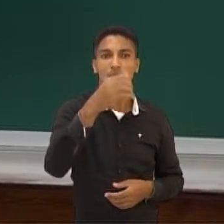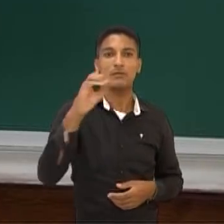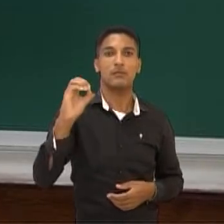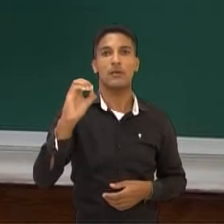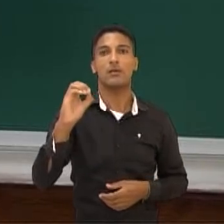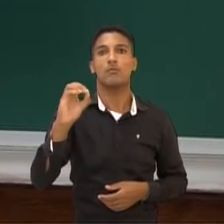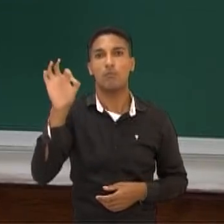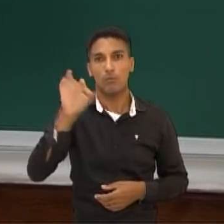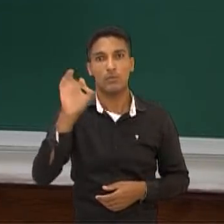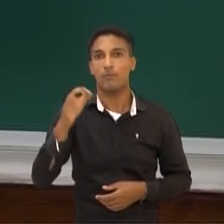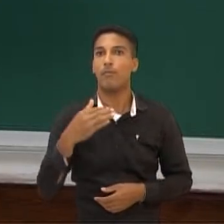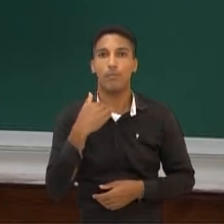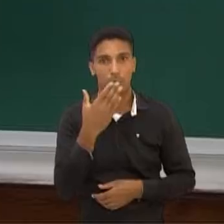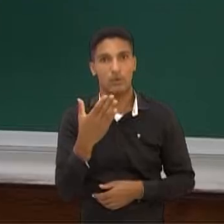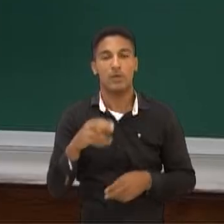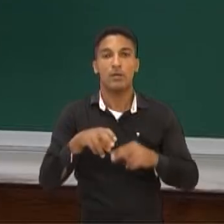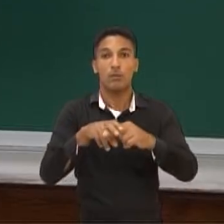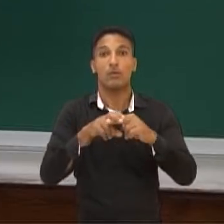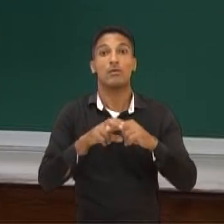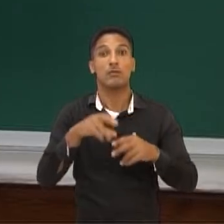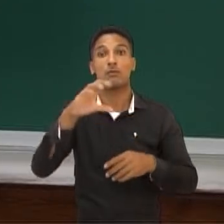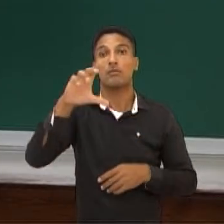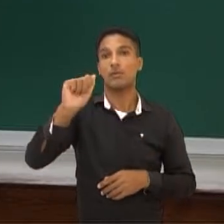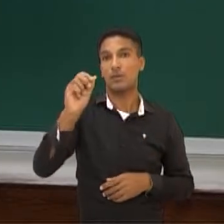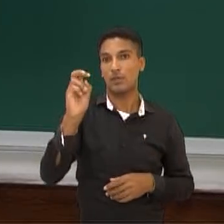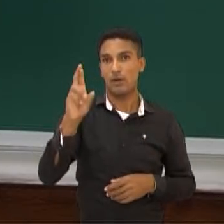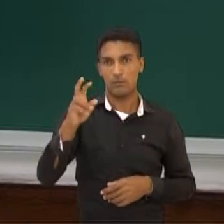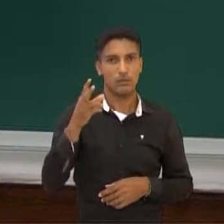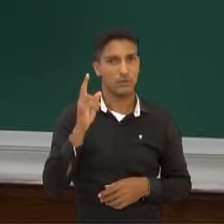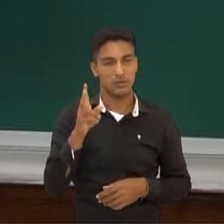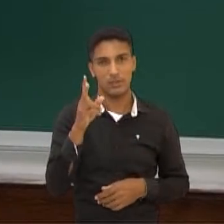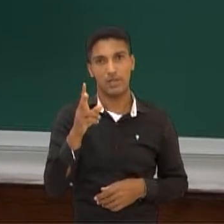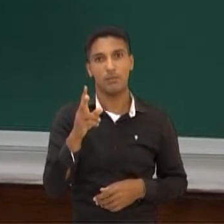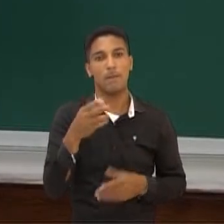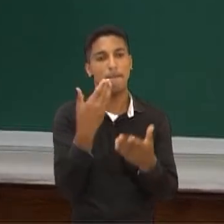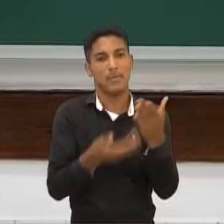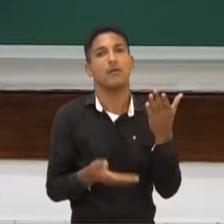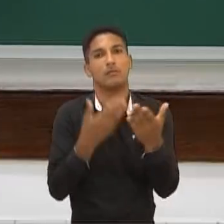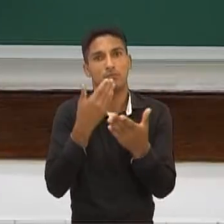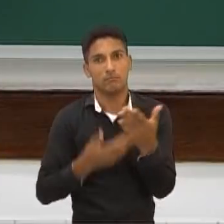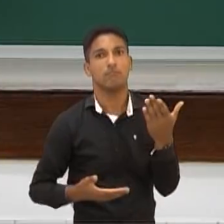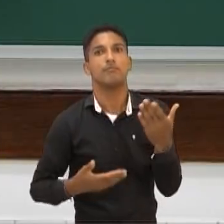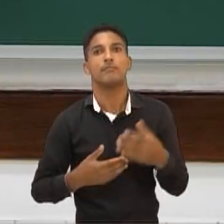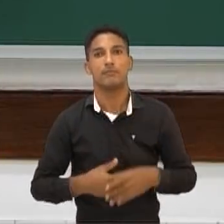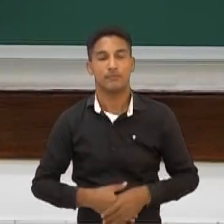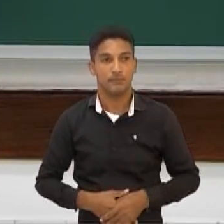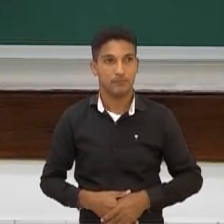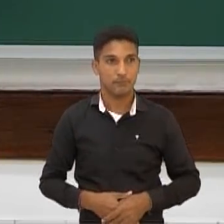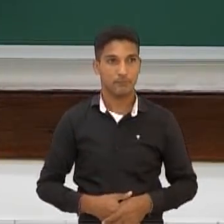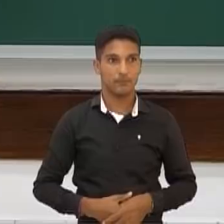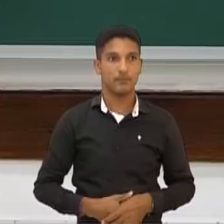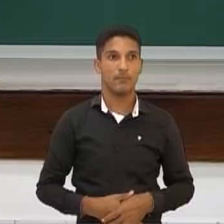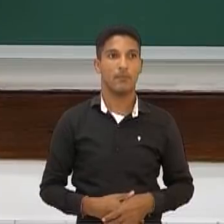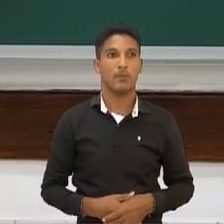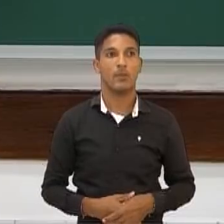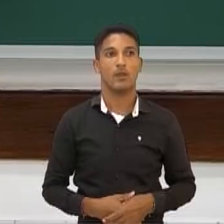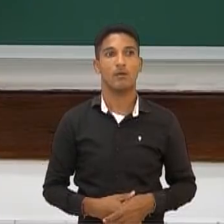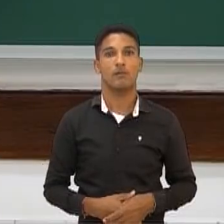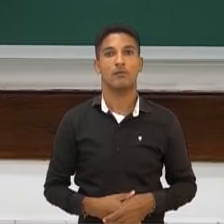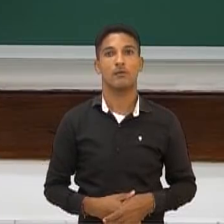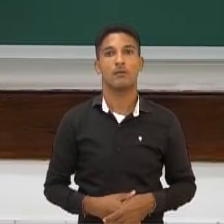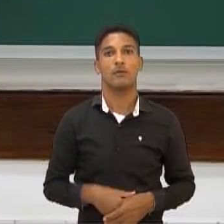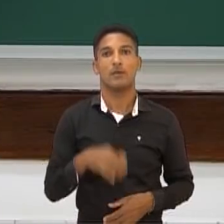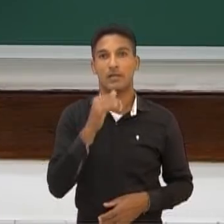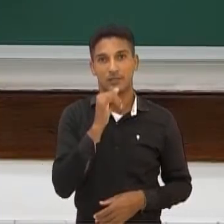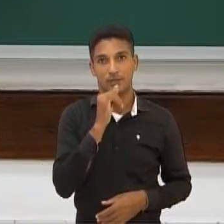ele sempre vai escapar. Não tem como você isolar o calor. Você pode se questionar o seguinte, Você tem uma